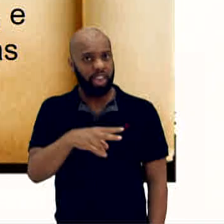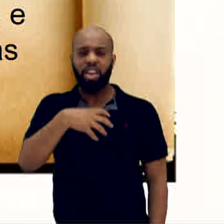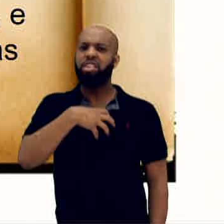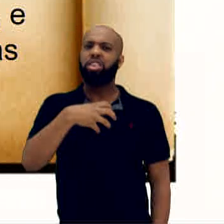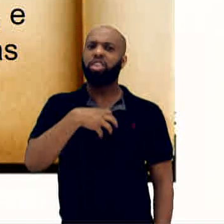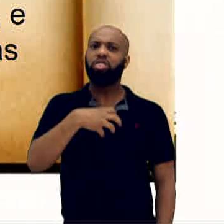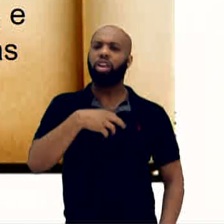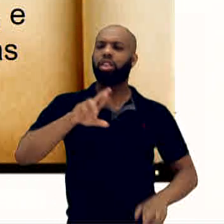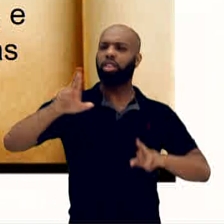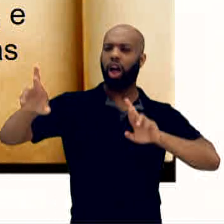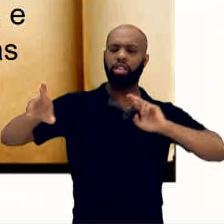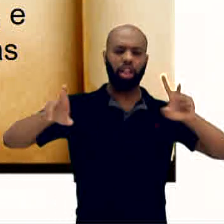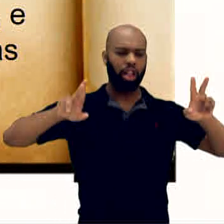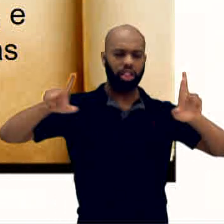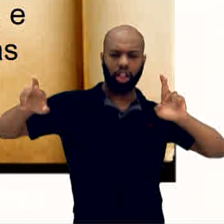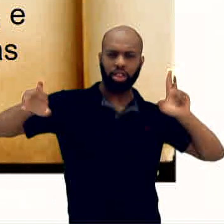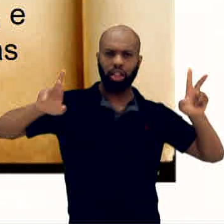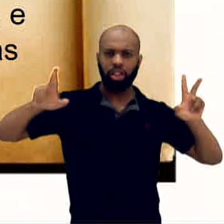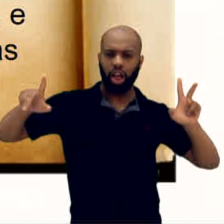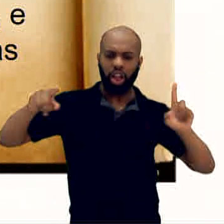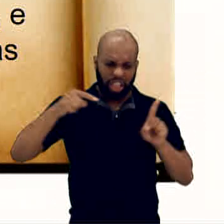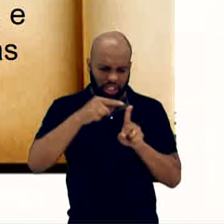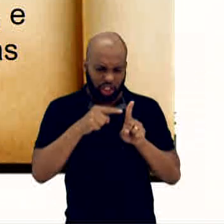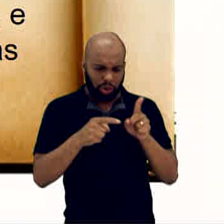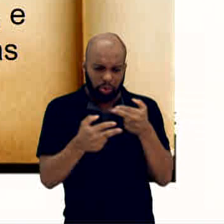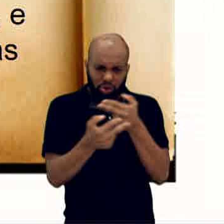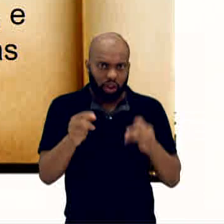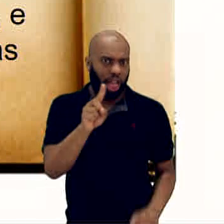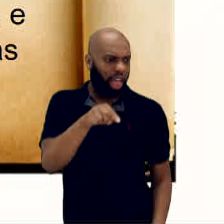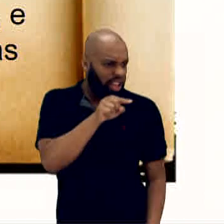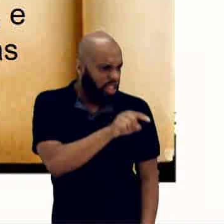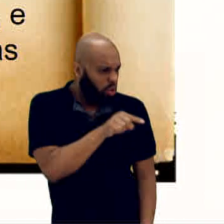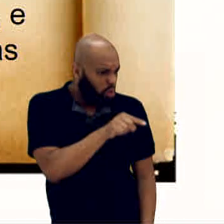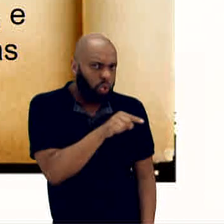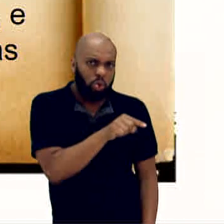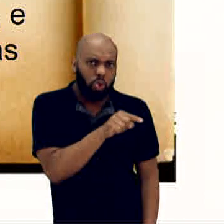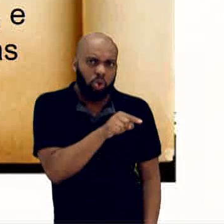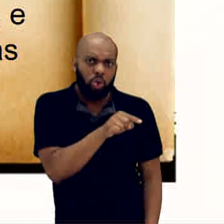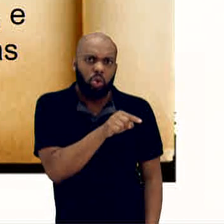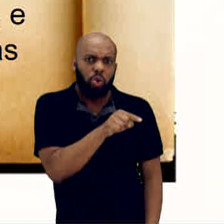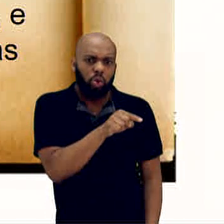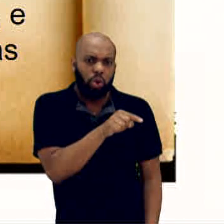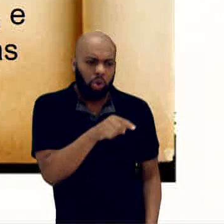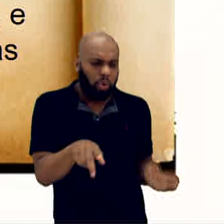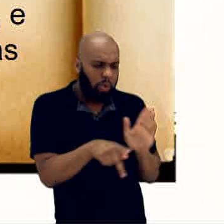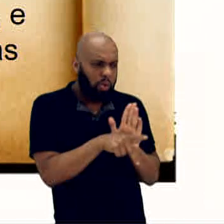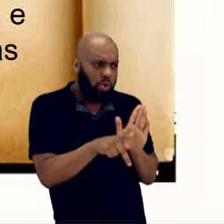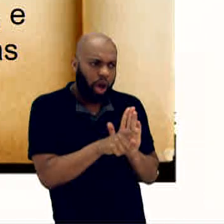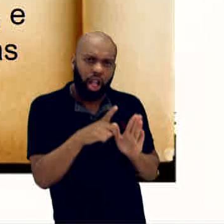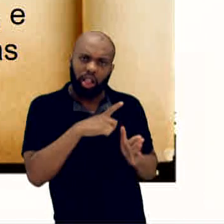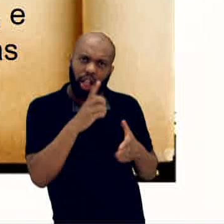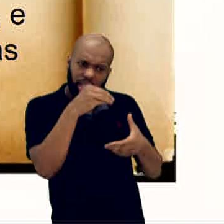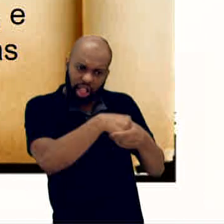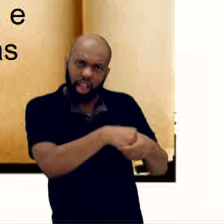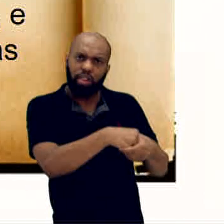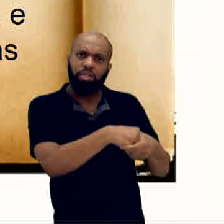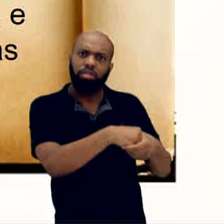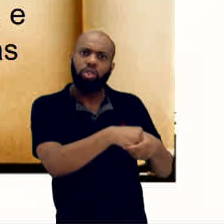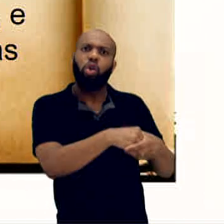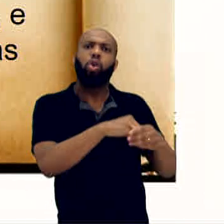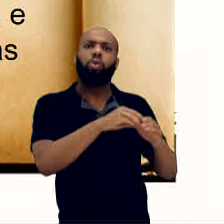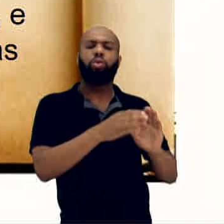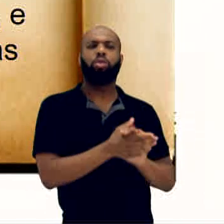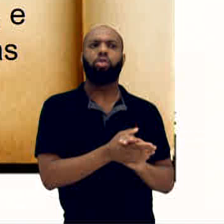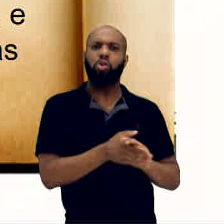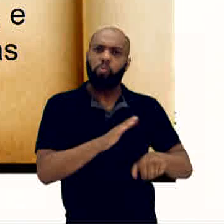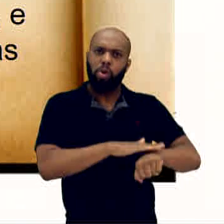maneira distintiva que tipo de coisa é na sua substância, na sua nudez,